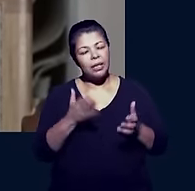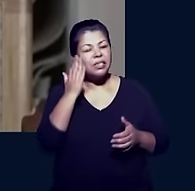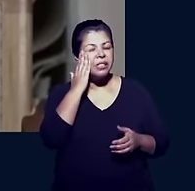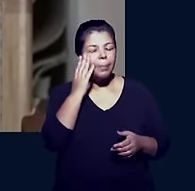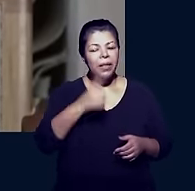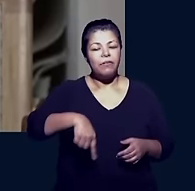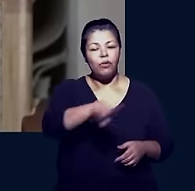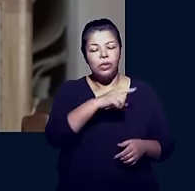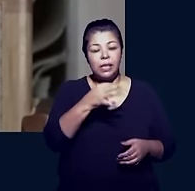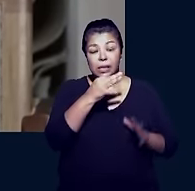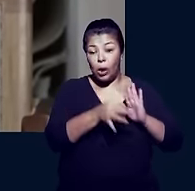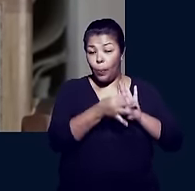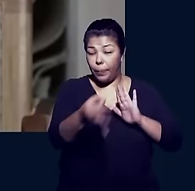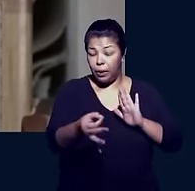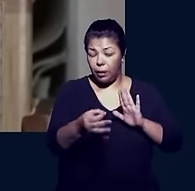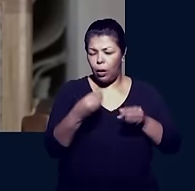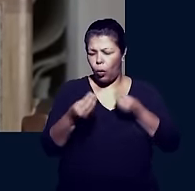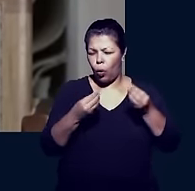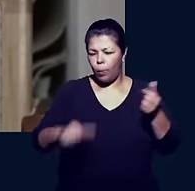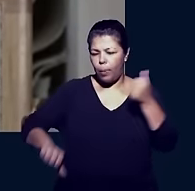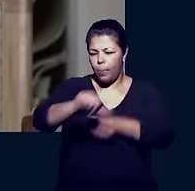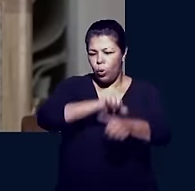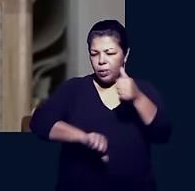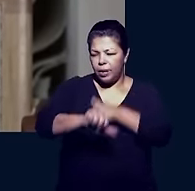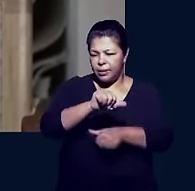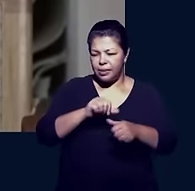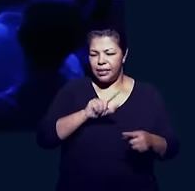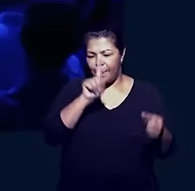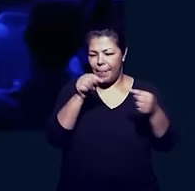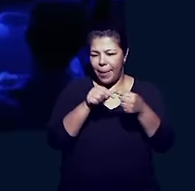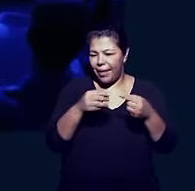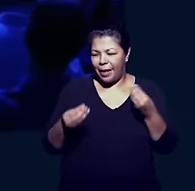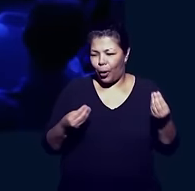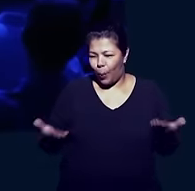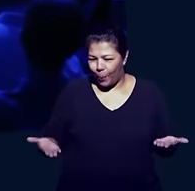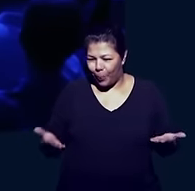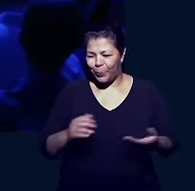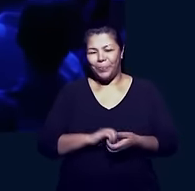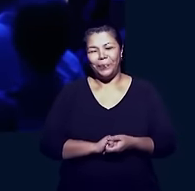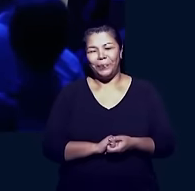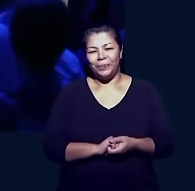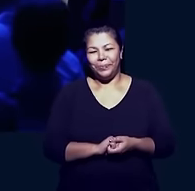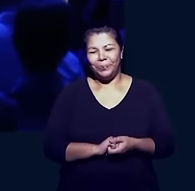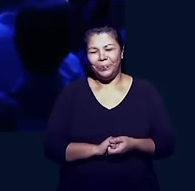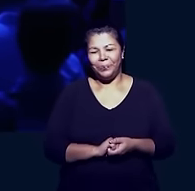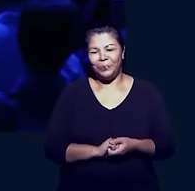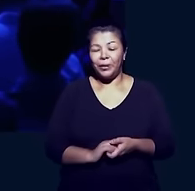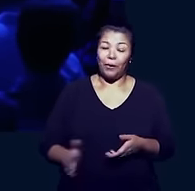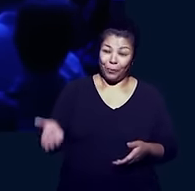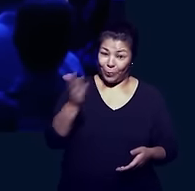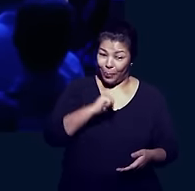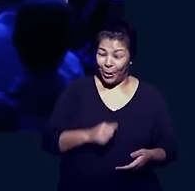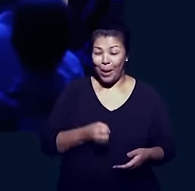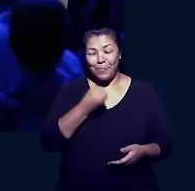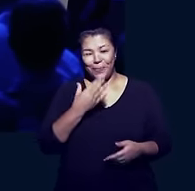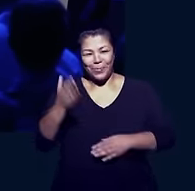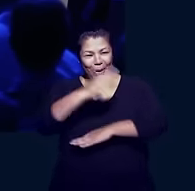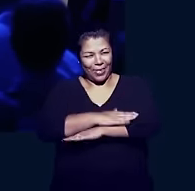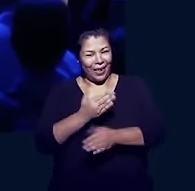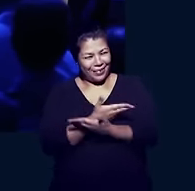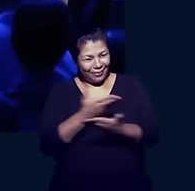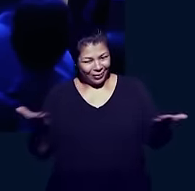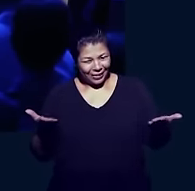meta e e as consequências viu Julinho vamos lá vamos lá vamos lá Bom primeiramente boa tarde a todos boa tarde FAB